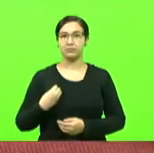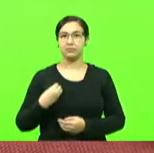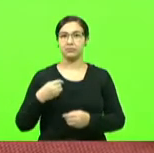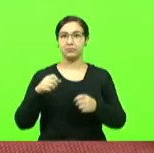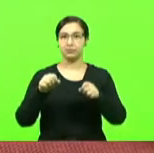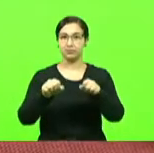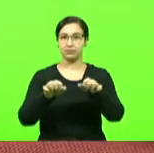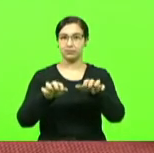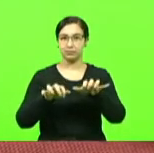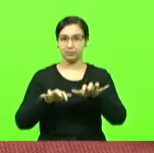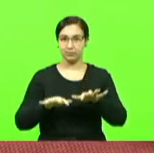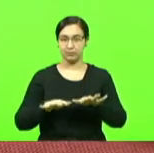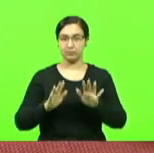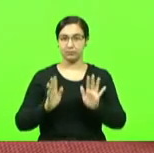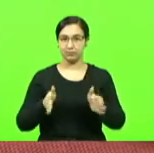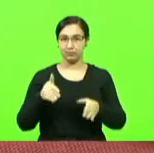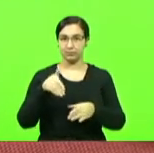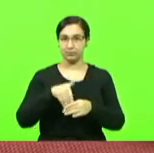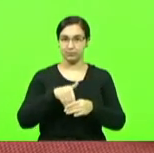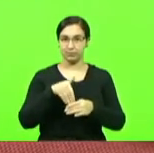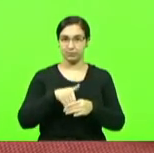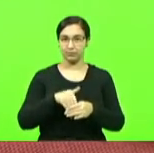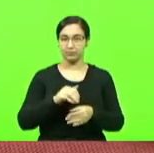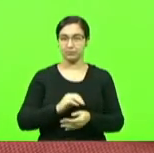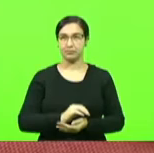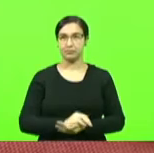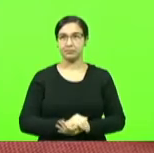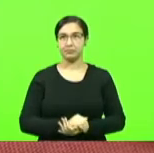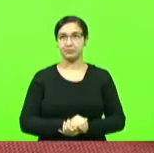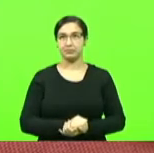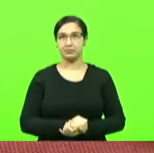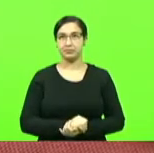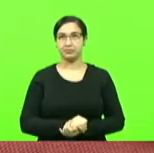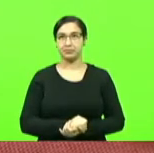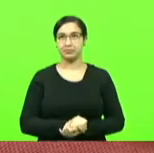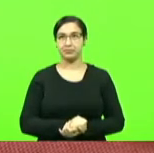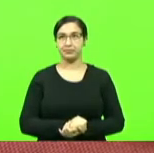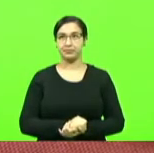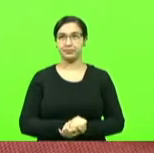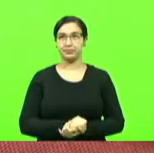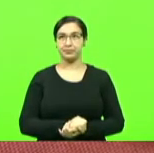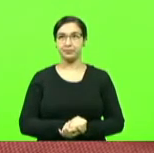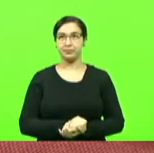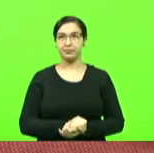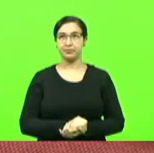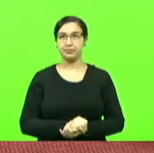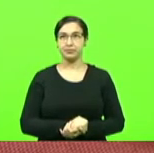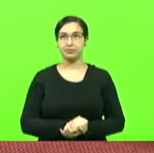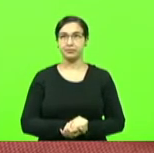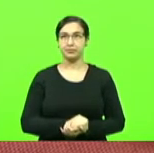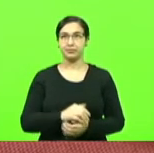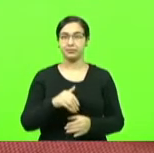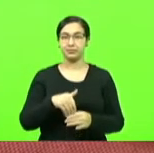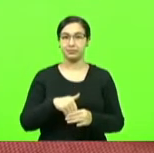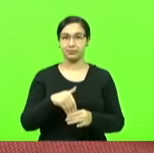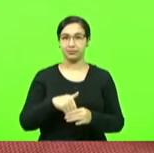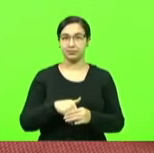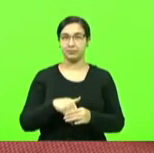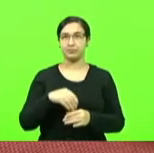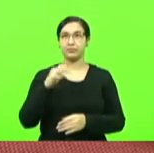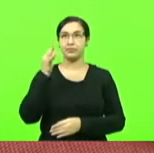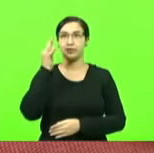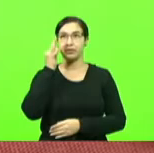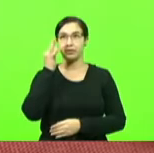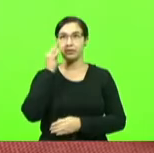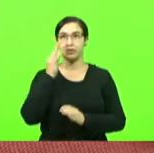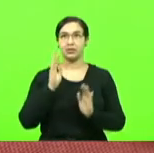voto. Com o vota o deputado Fernando Crelin. Ah, já votou, está